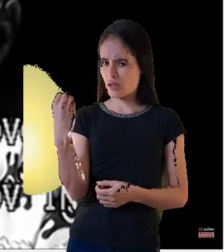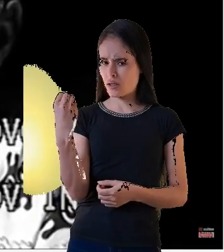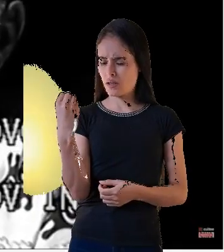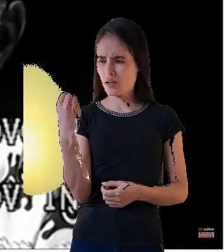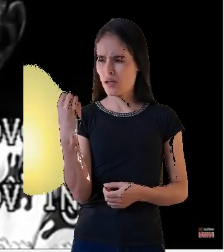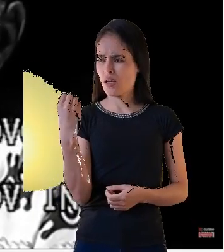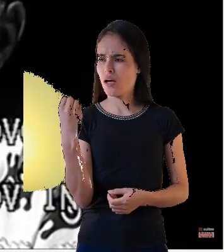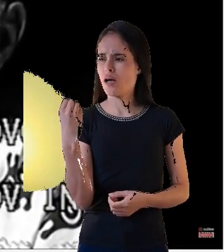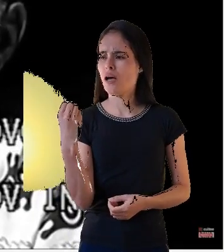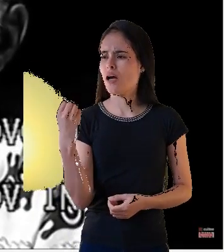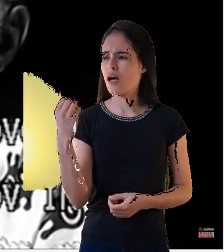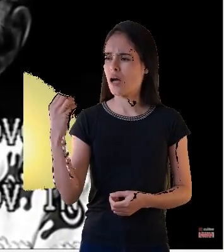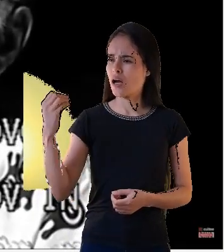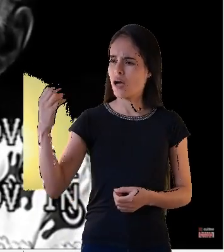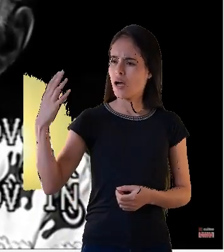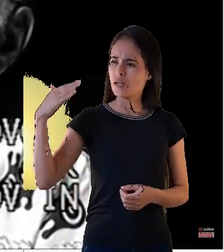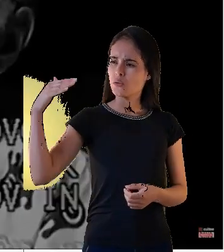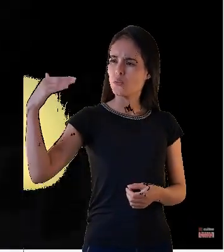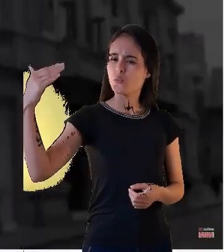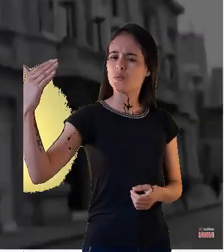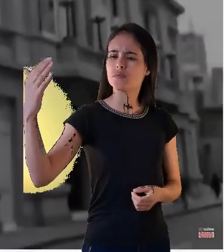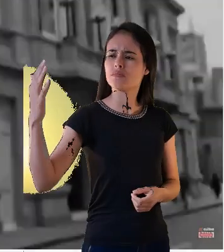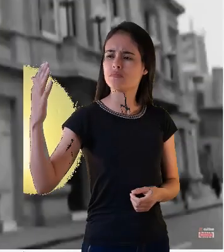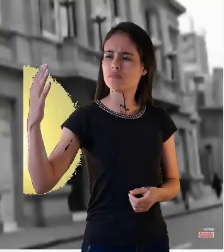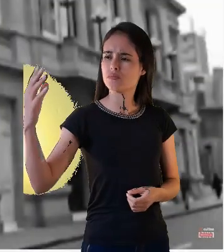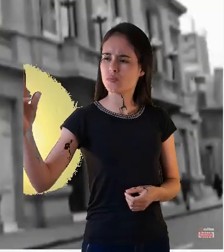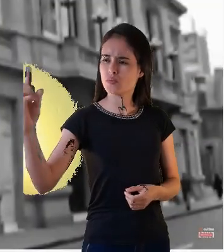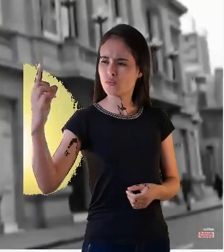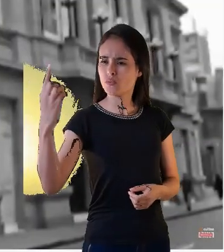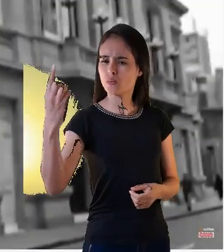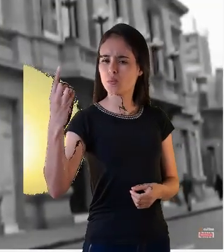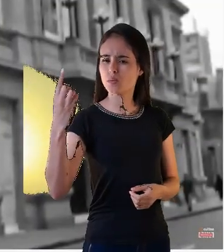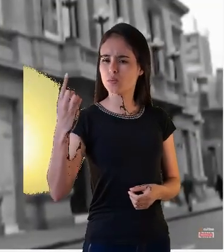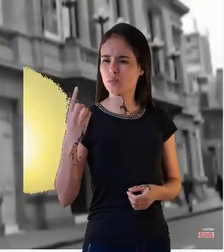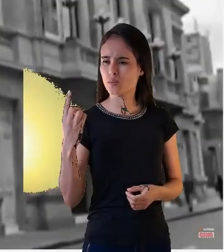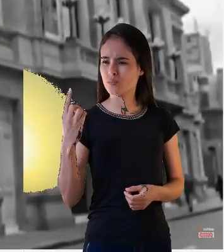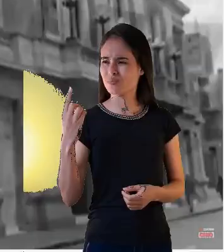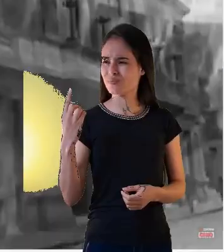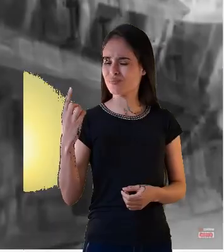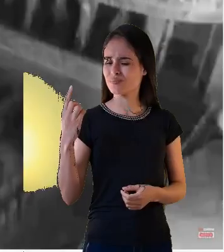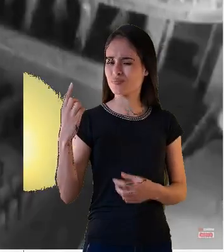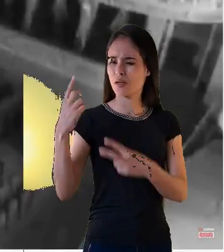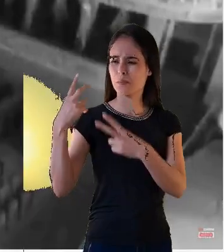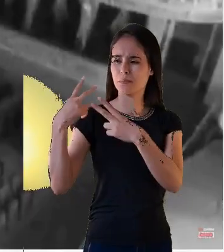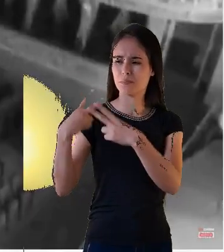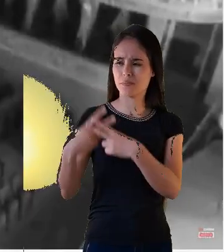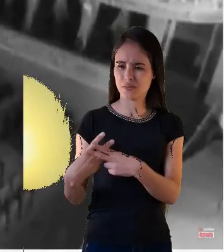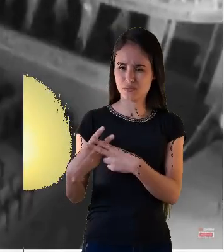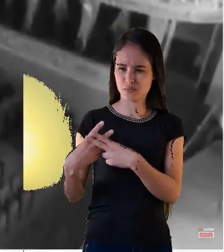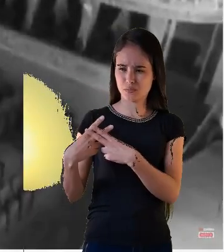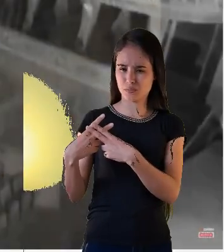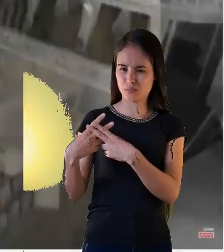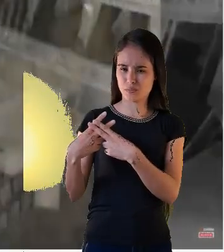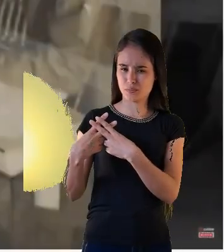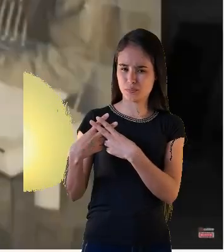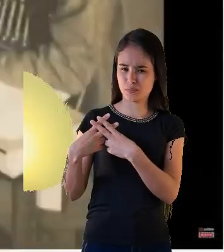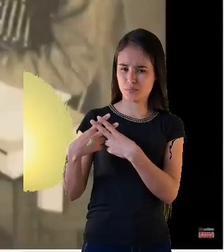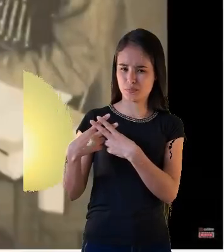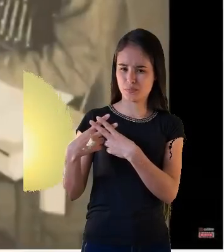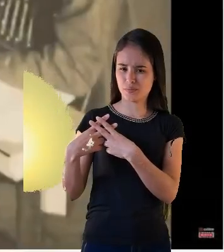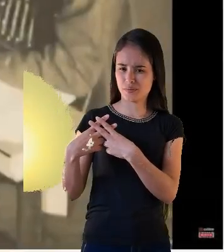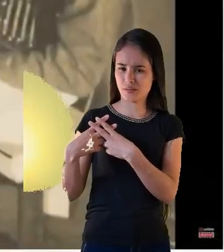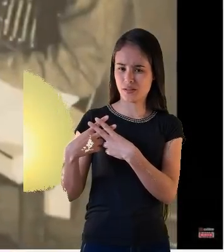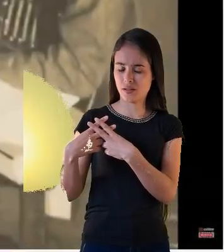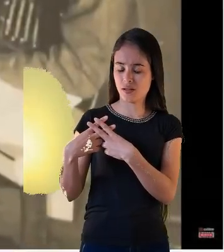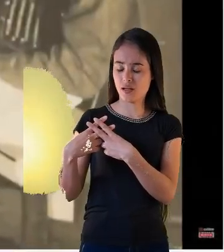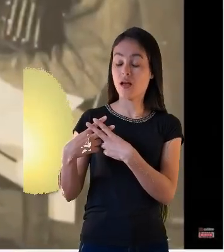Um ano em Buenos Aires, trabalhando com o Teatro Del Pueblo, ele se preparou para isso. Mas quando voltou ao Brasil, ele foi preso, condenado